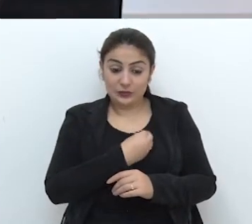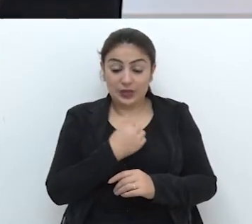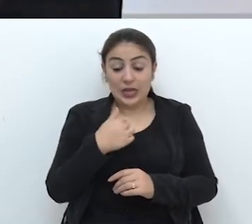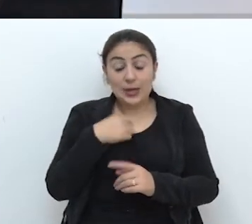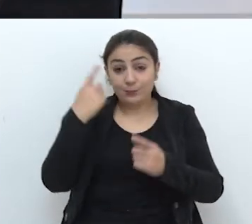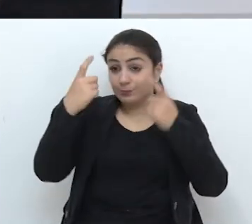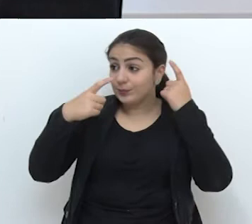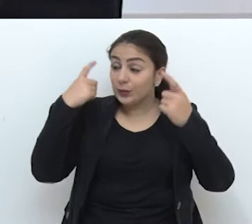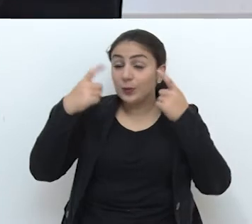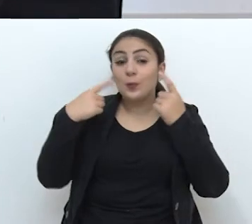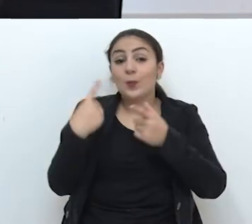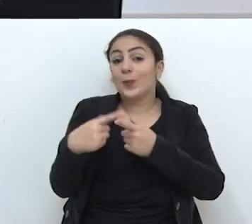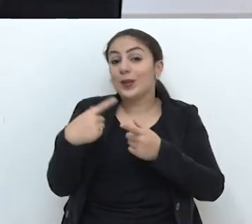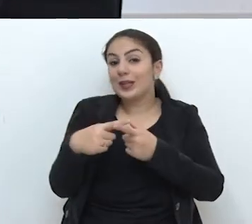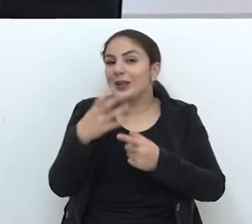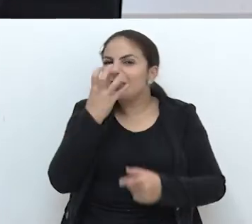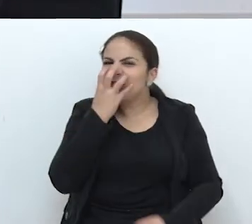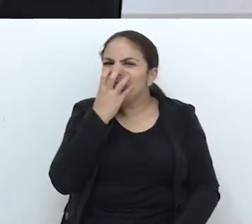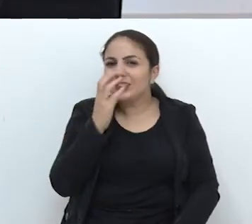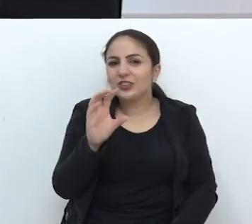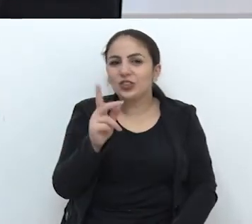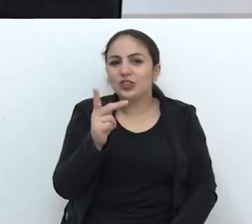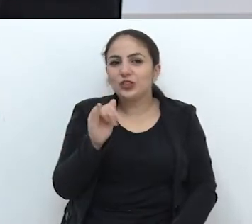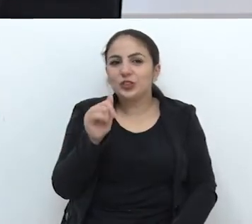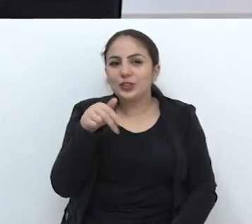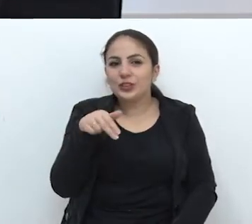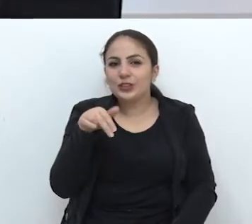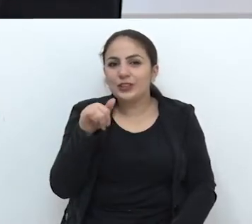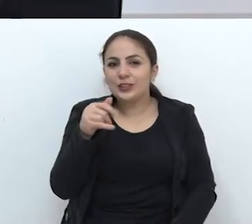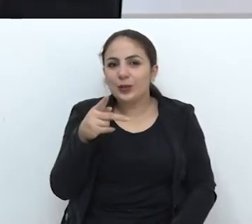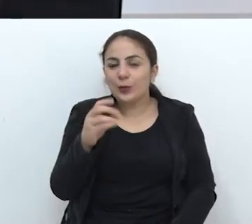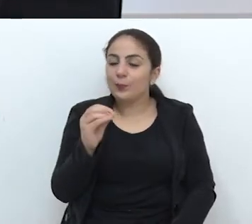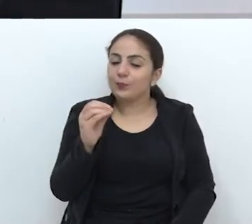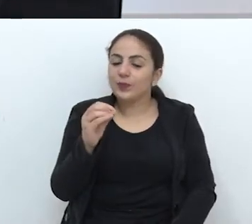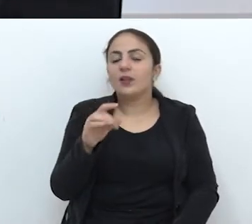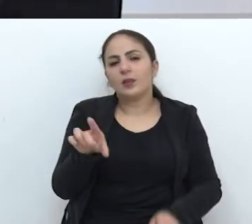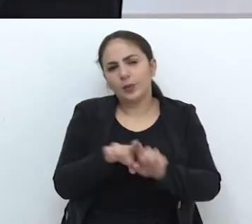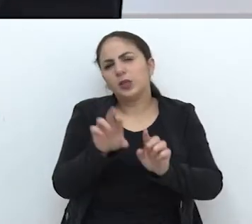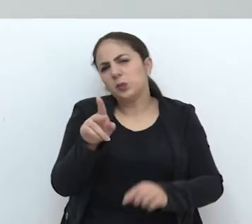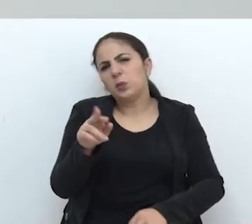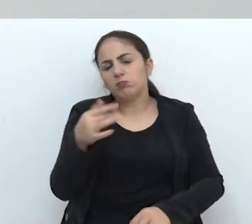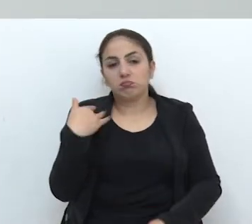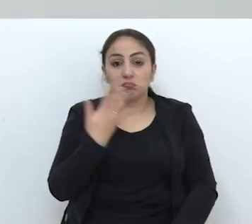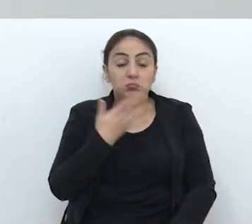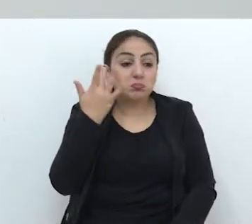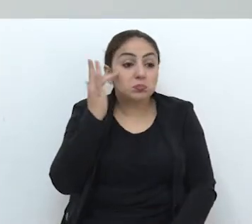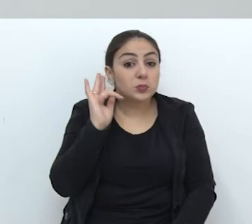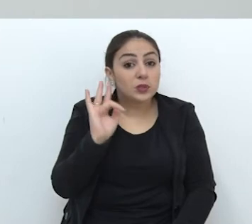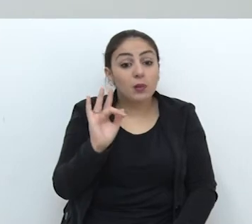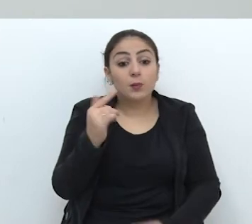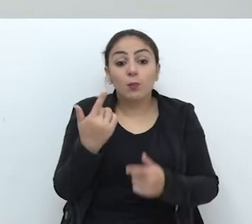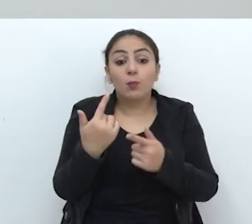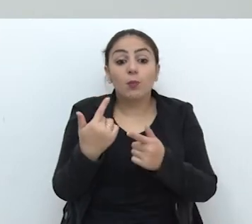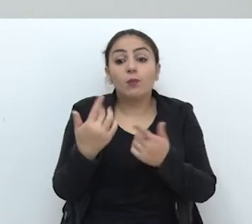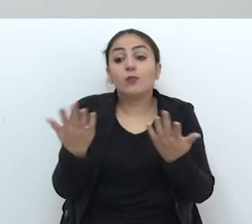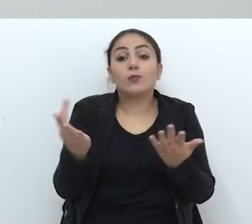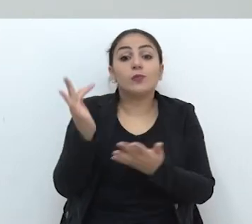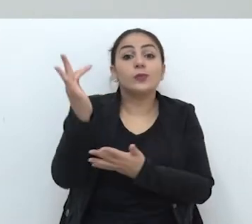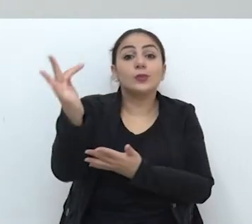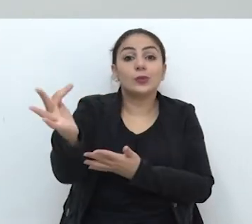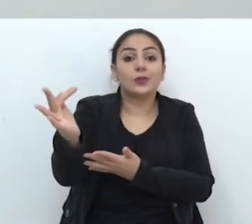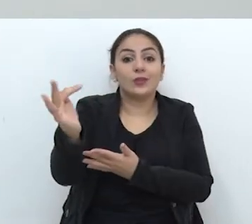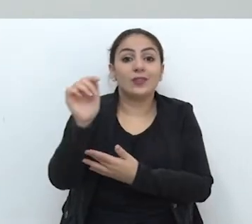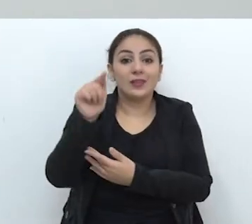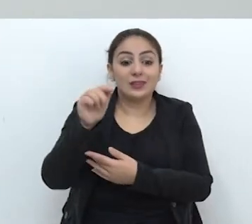enfim, eu fico preocupada porque o Chiquinho, os irmãozinhos dele, talvez a gente não, enfim, não sabe do qual é o futuro